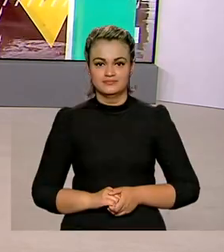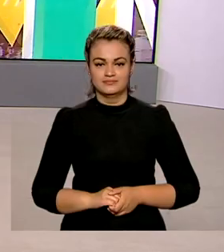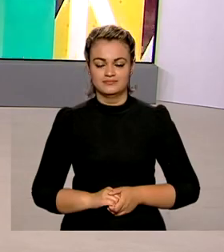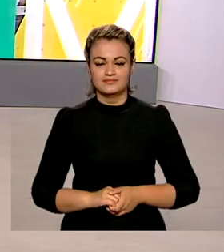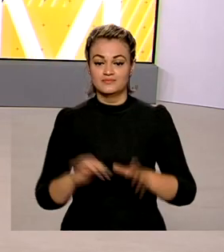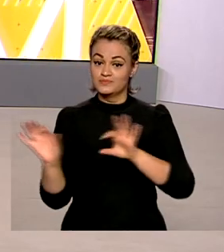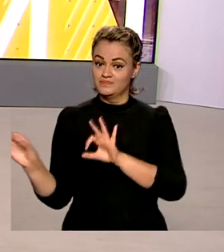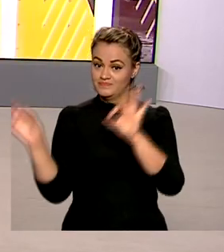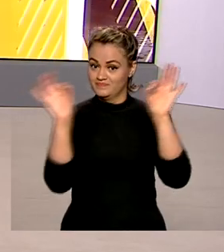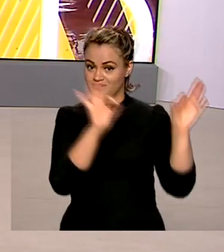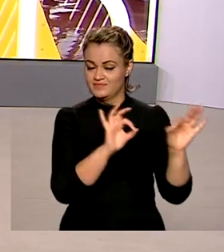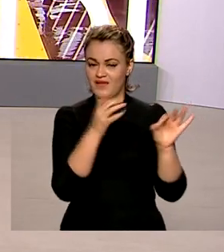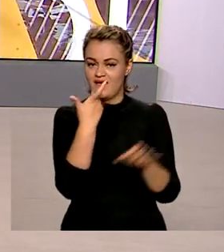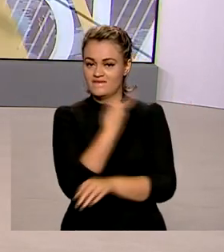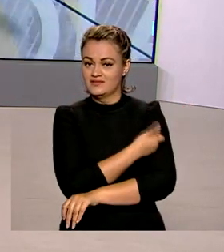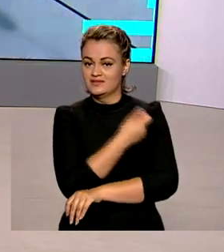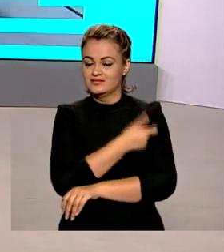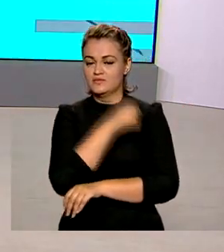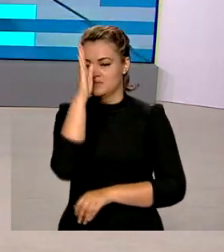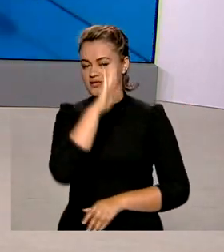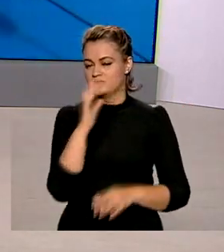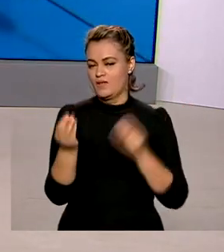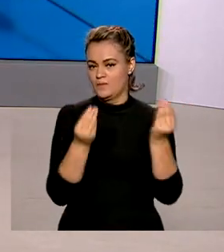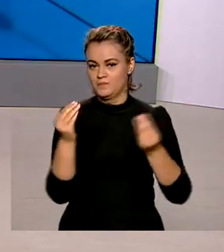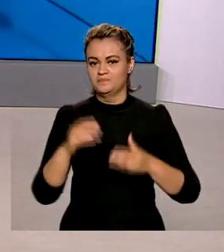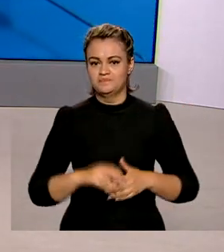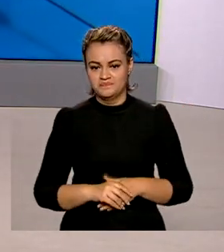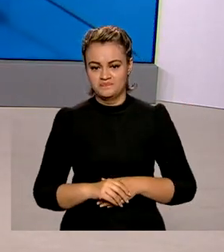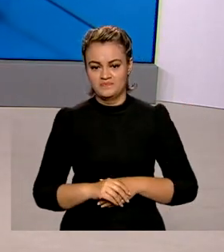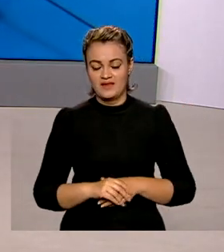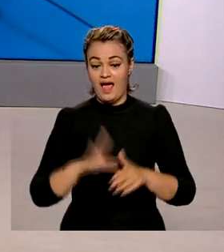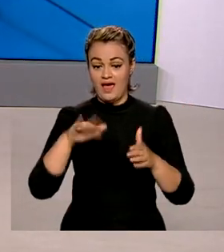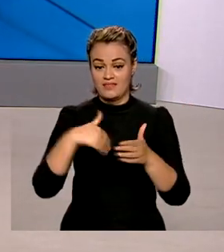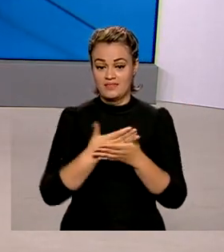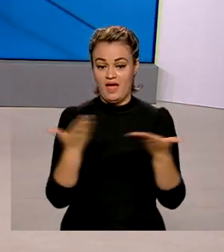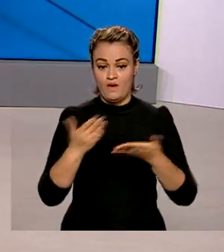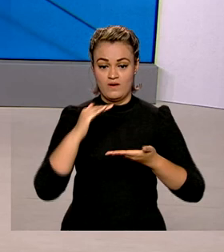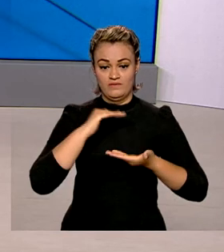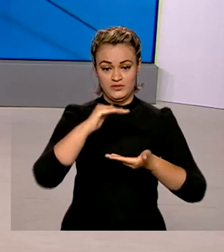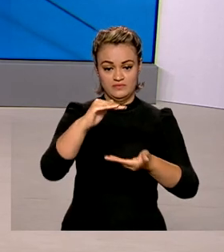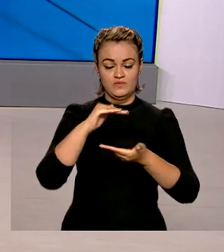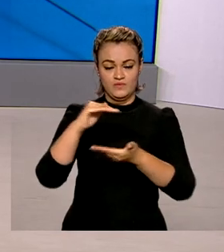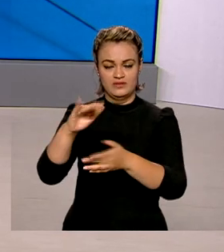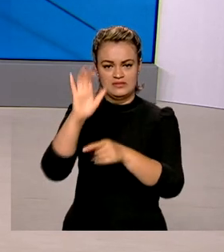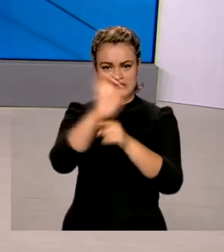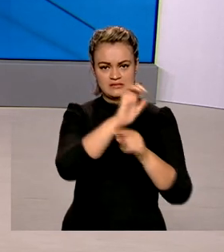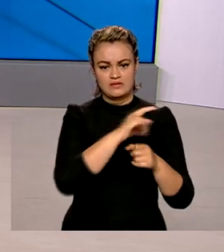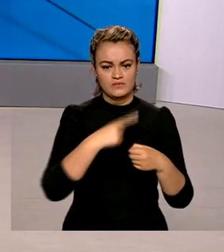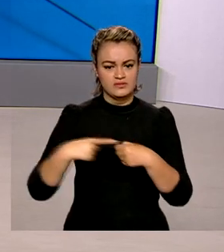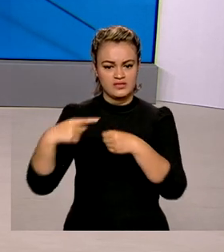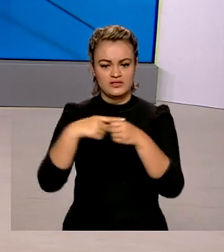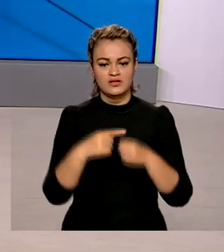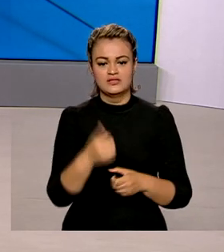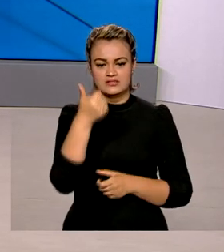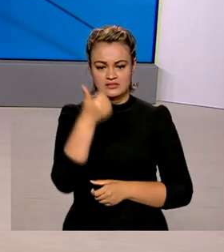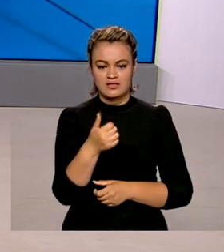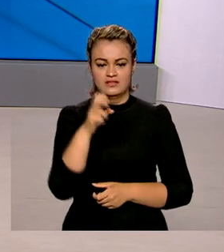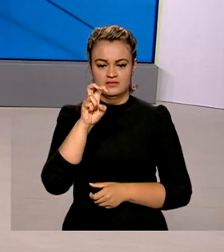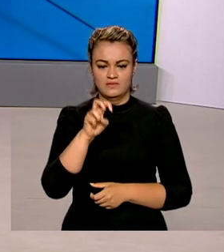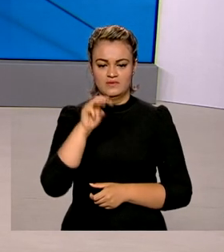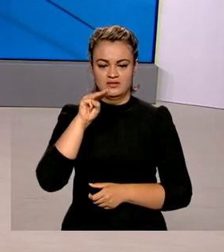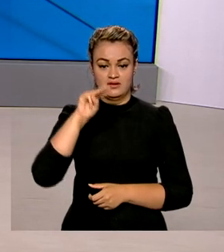Vamos ver agora aqui no telão como está a vacinação pelo Brasil? Olha, até agora foram distribuídas a estados e municípios